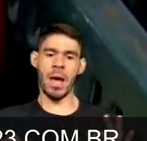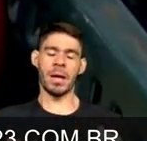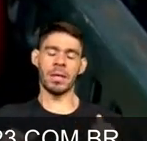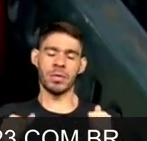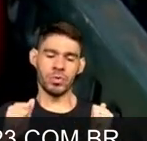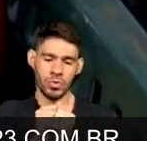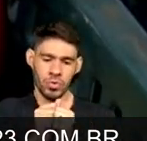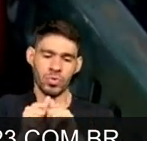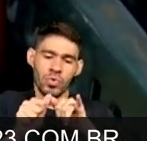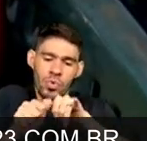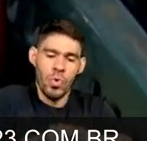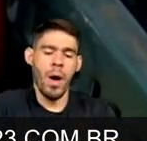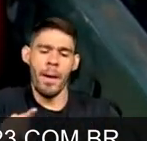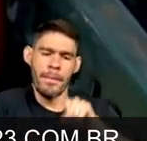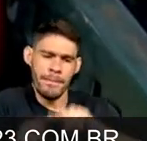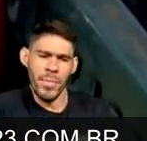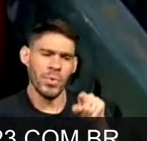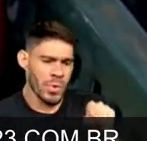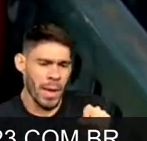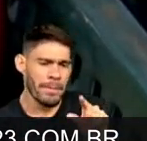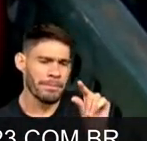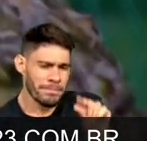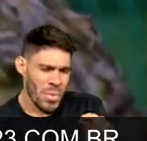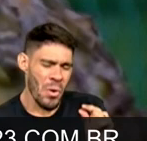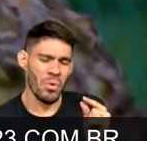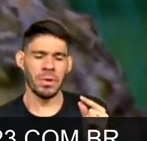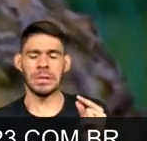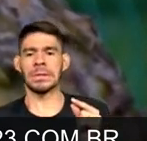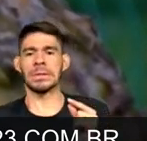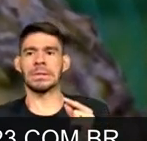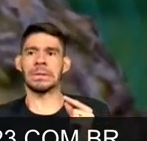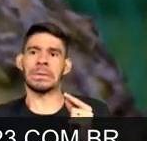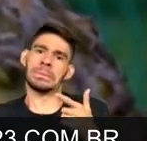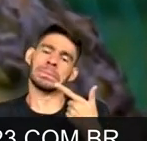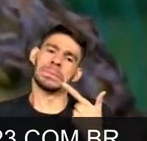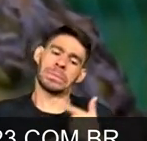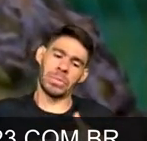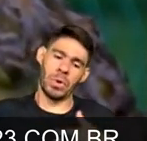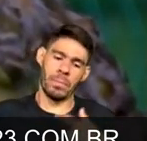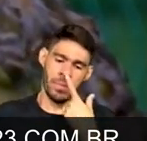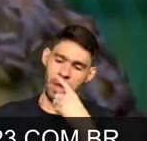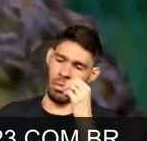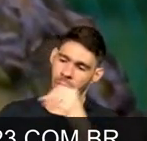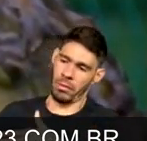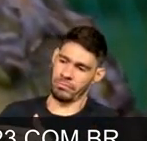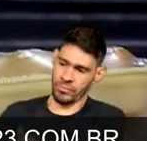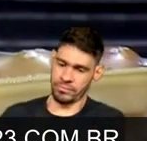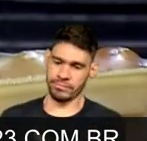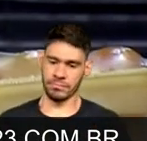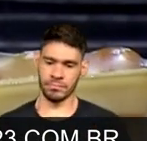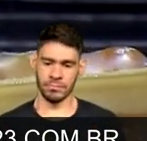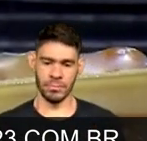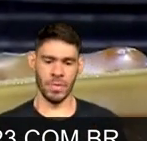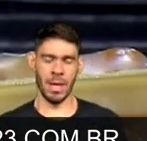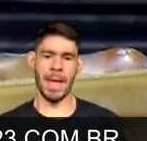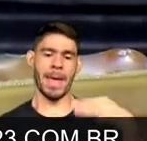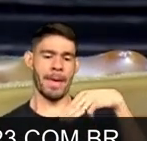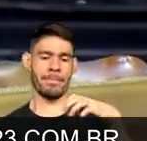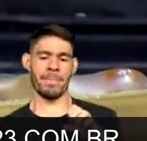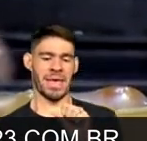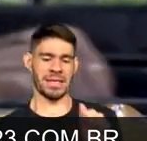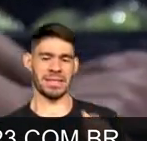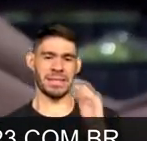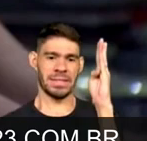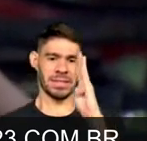da gôndola, com pequeníssimas avarias, que iria para o lixo, né? O Mesa Brasil recolhe